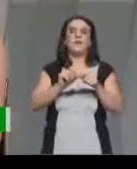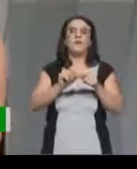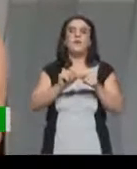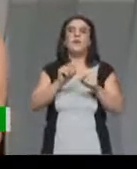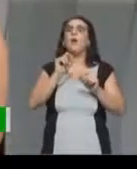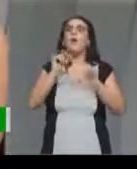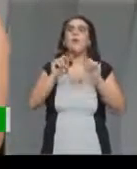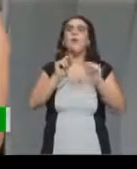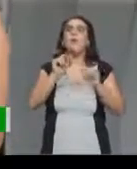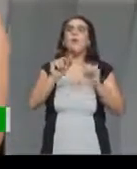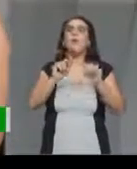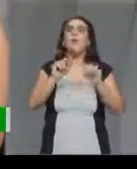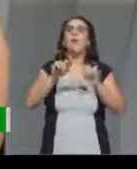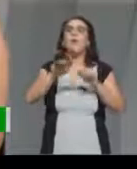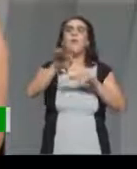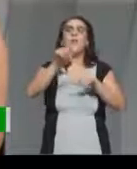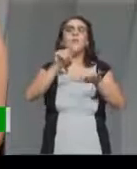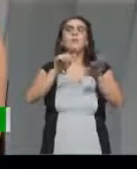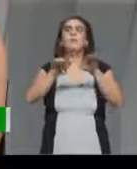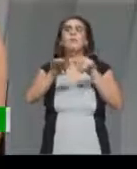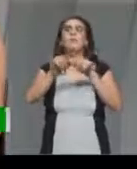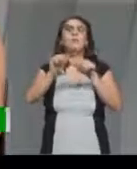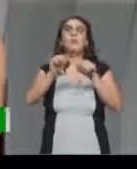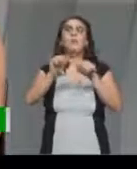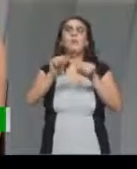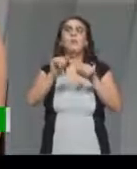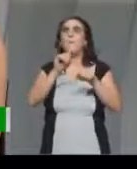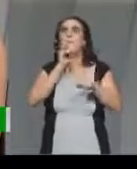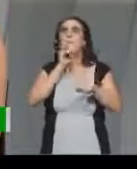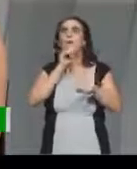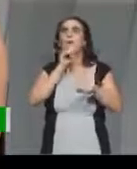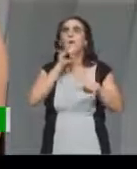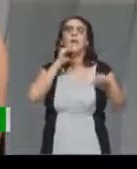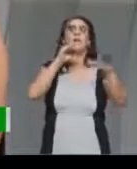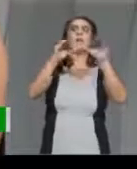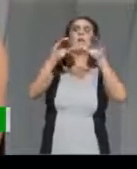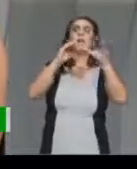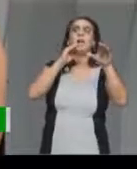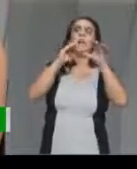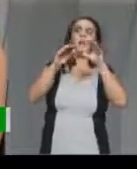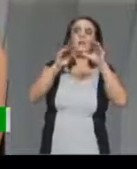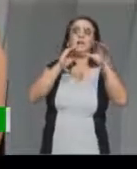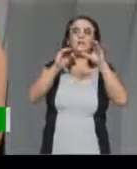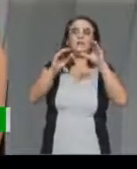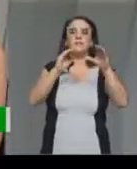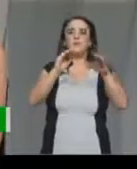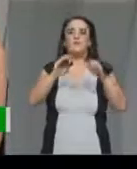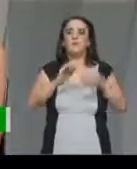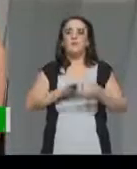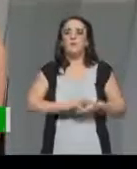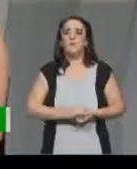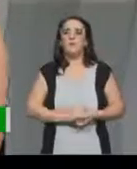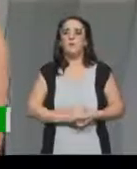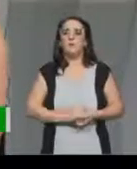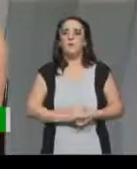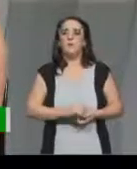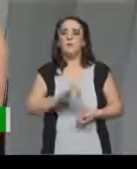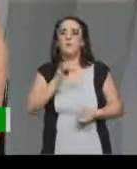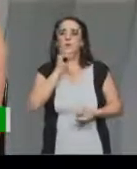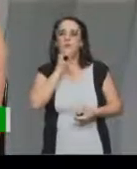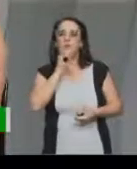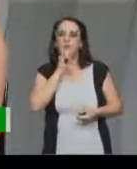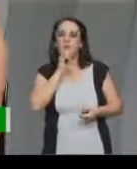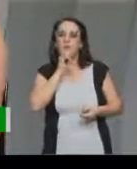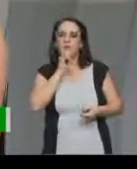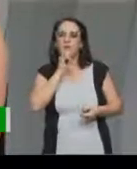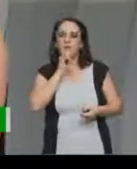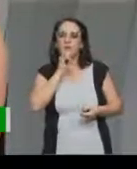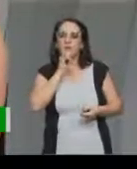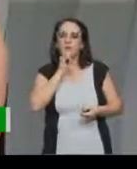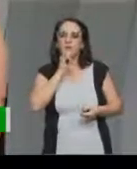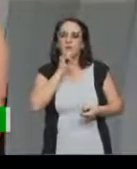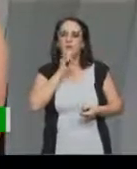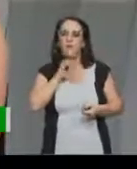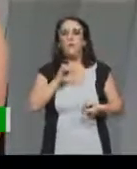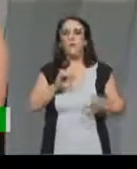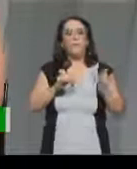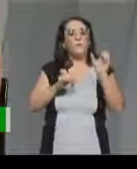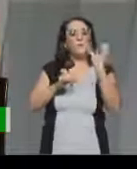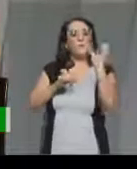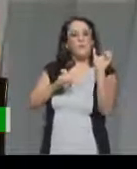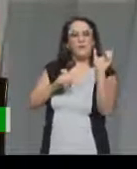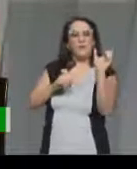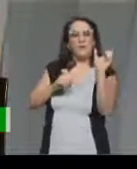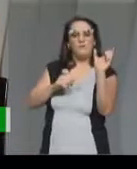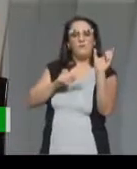Cantar a palavra. Ou cantar a palavra, né? Então você chama Ludmila, né? Mi, o mi, então